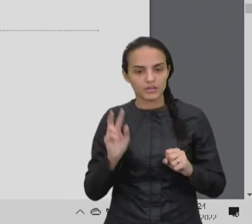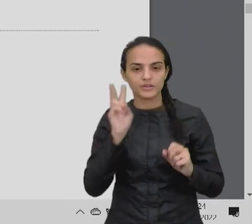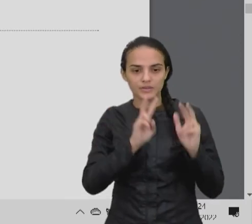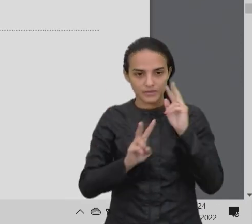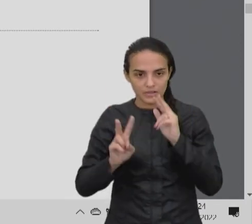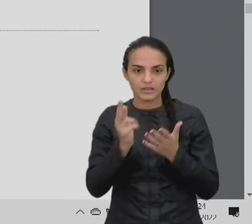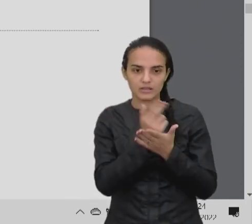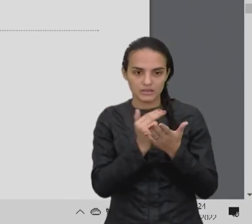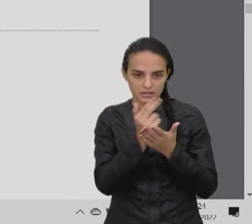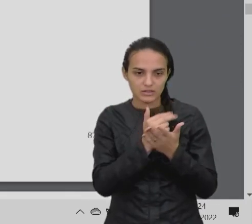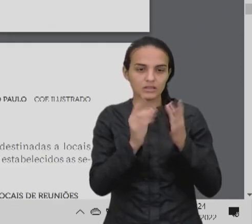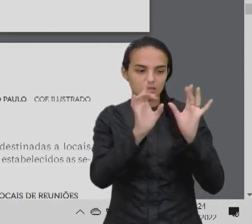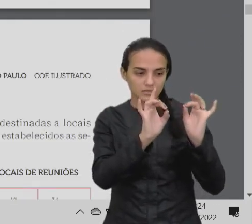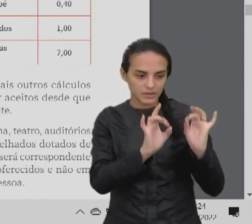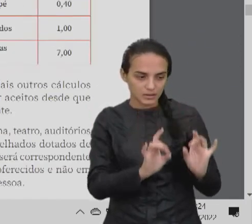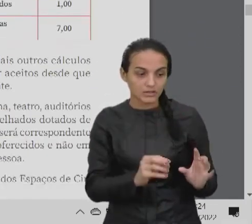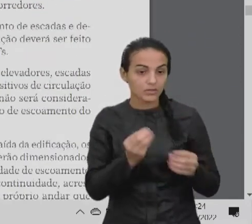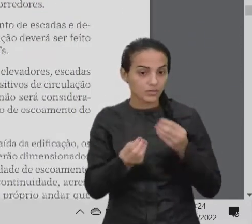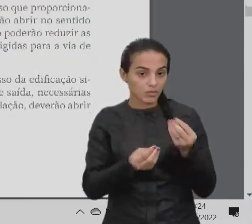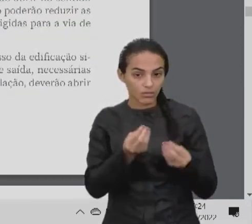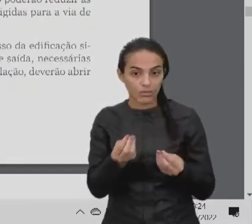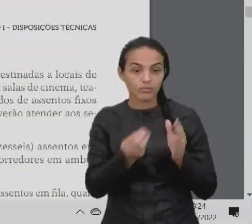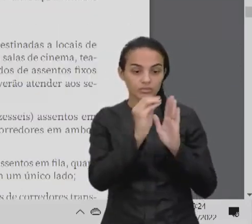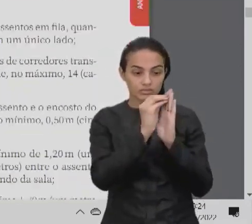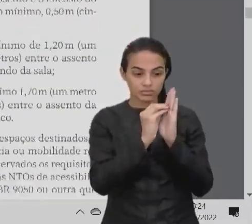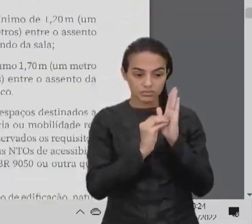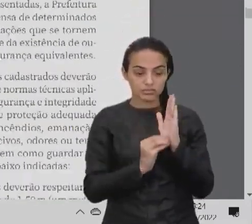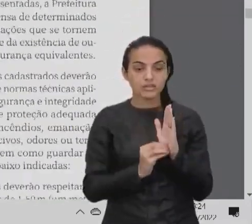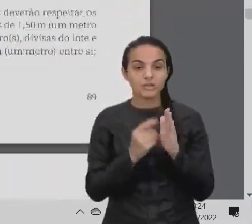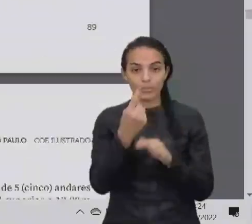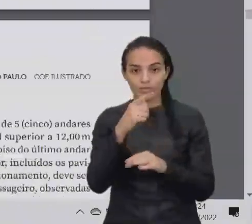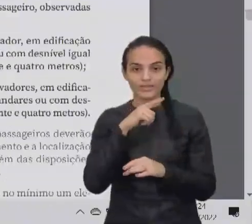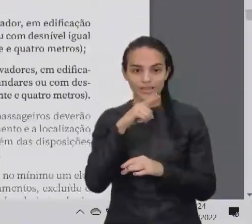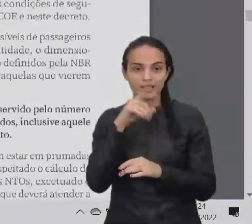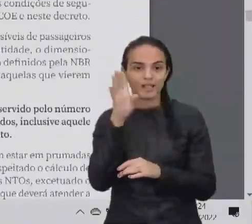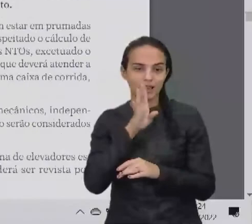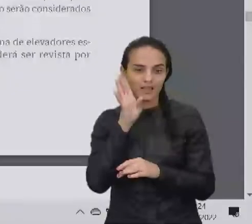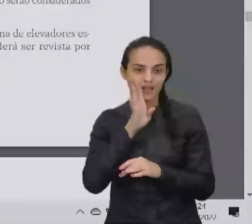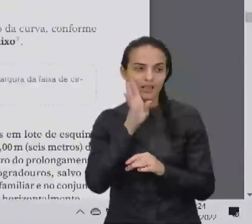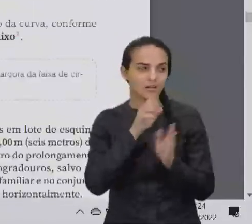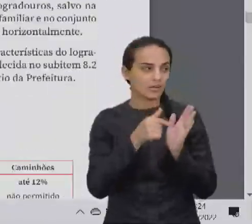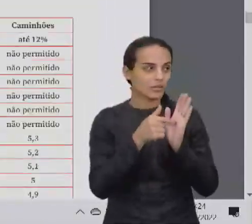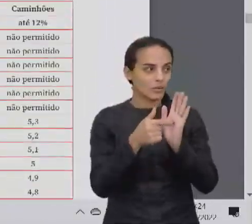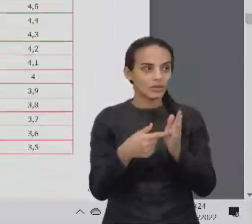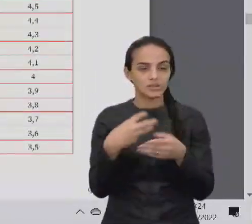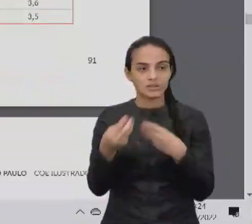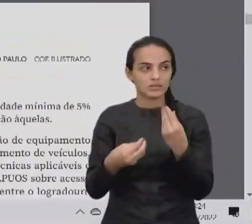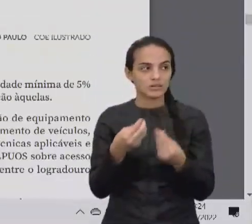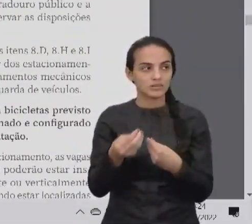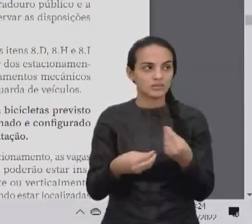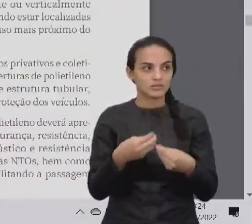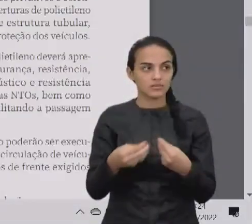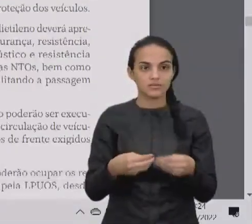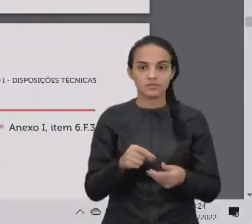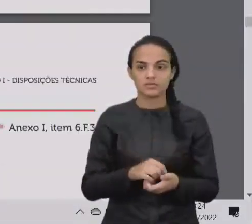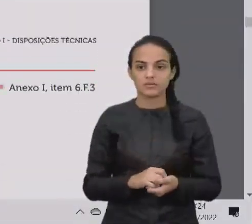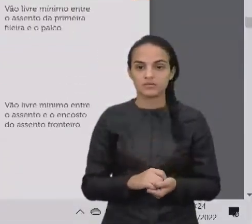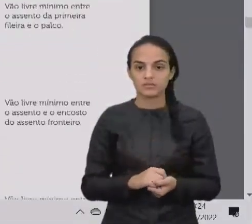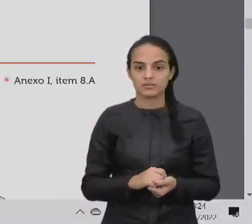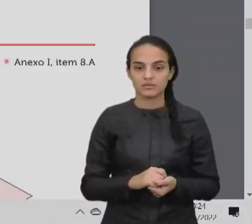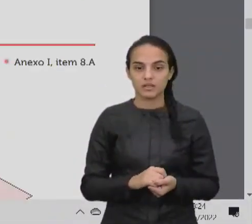ilustrado aqui como tem que ser. Tem um que eu acho bem legal que mostra as correntes de